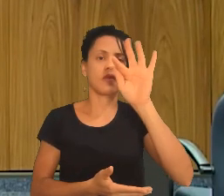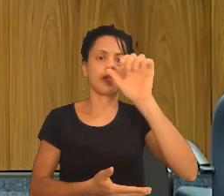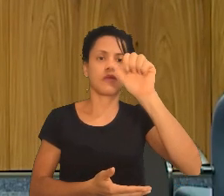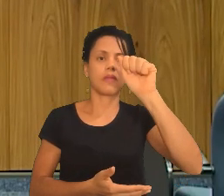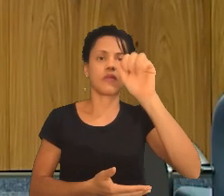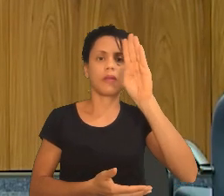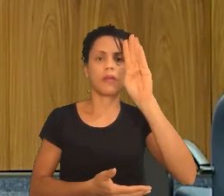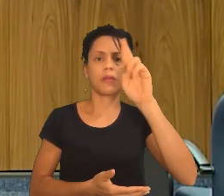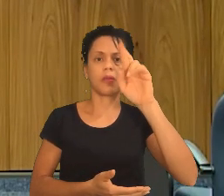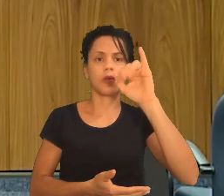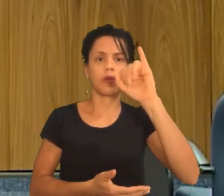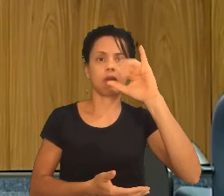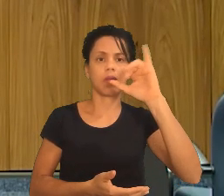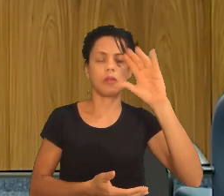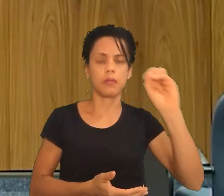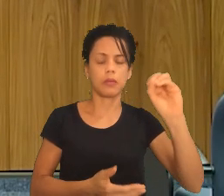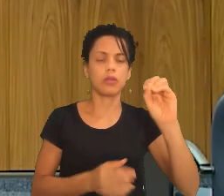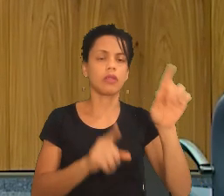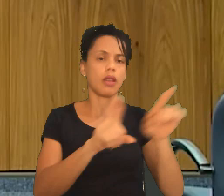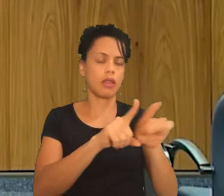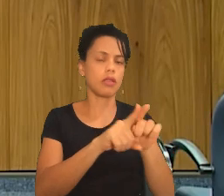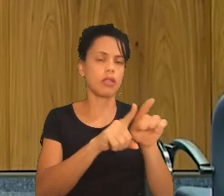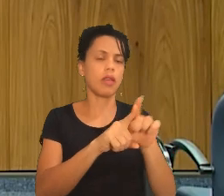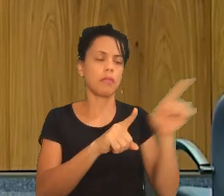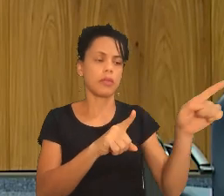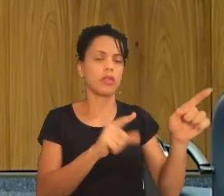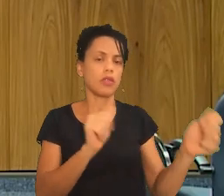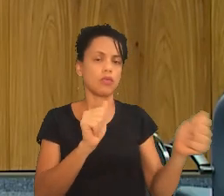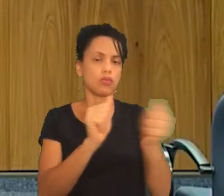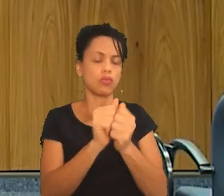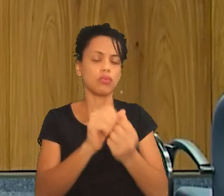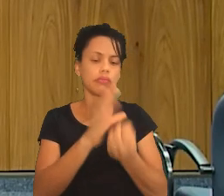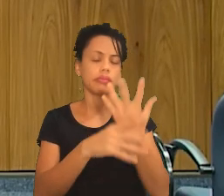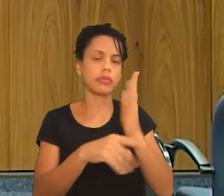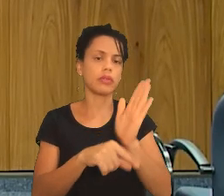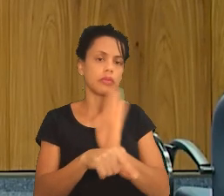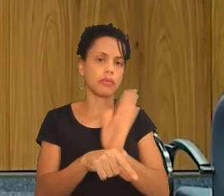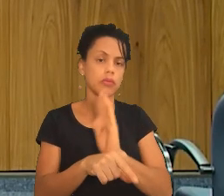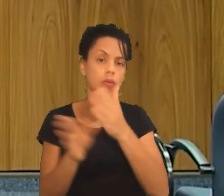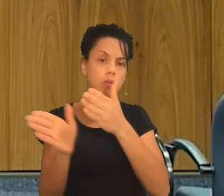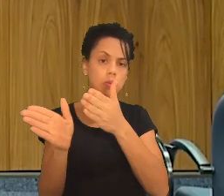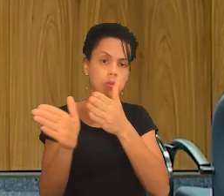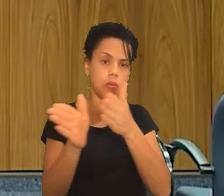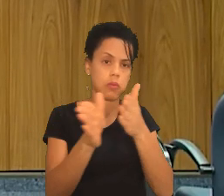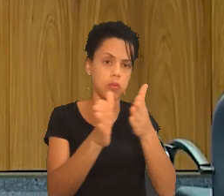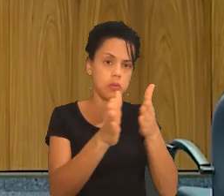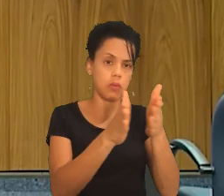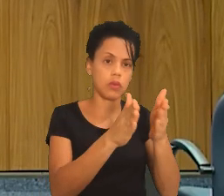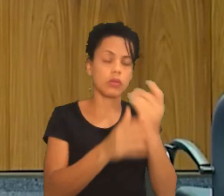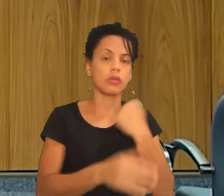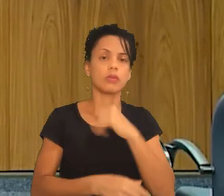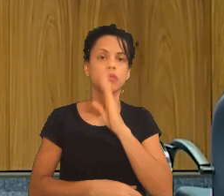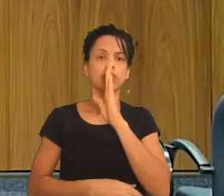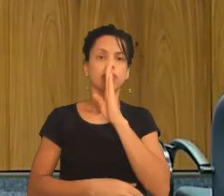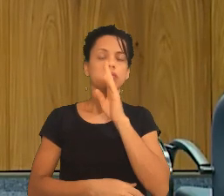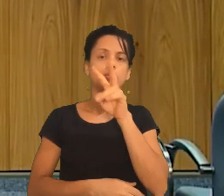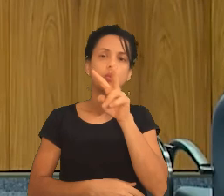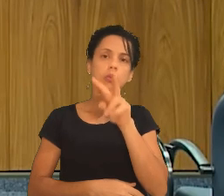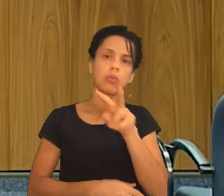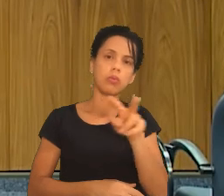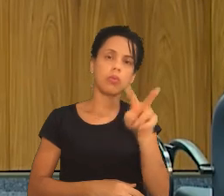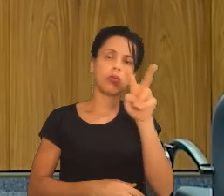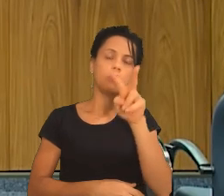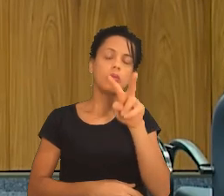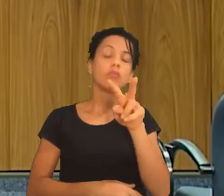dirigiu o filme, desses momentos de silêncio, do silêncio e do olhar, que fala, às vezes, muito mais do que